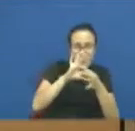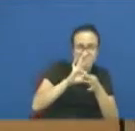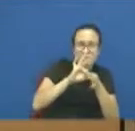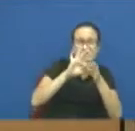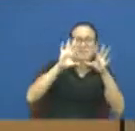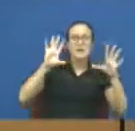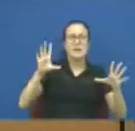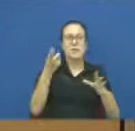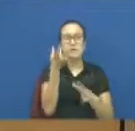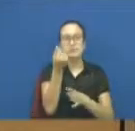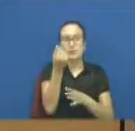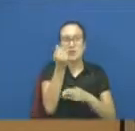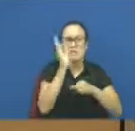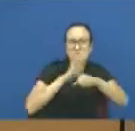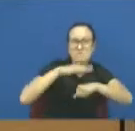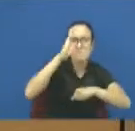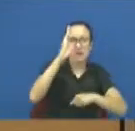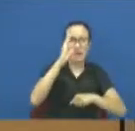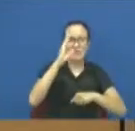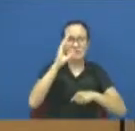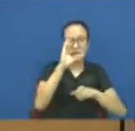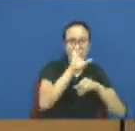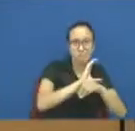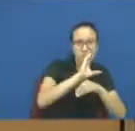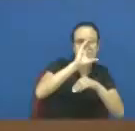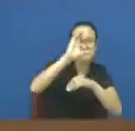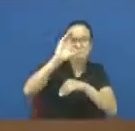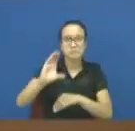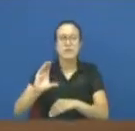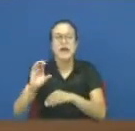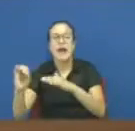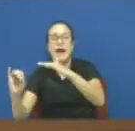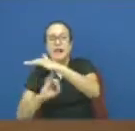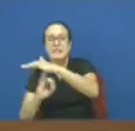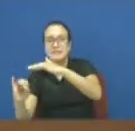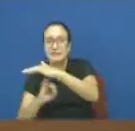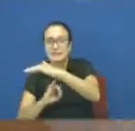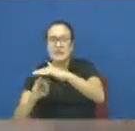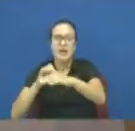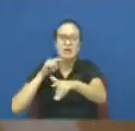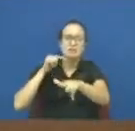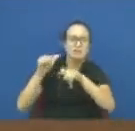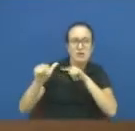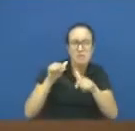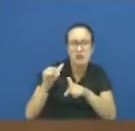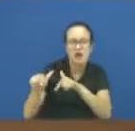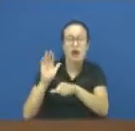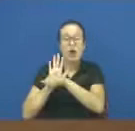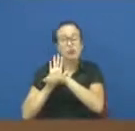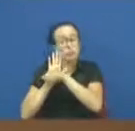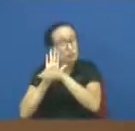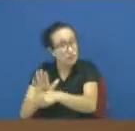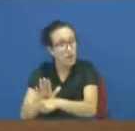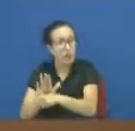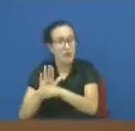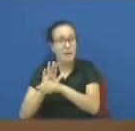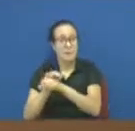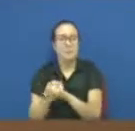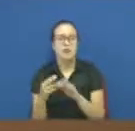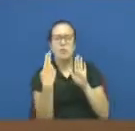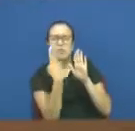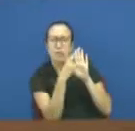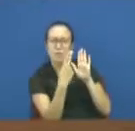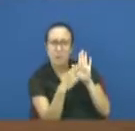valores de repasses a título de subvenção social às entidades beneficiárias da relação de subvenção, auxílios e ou